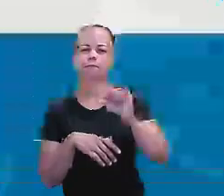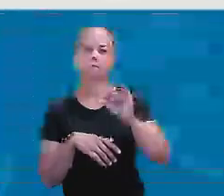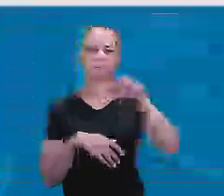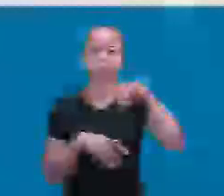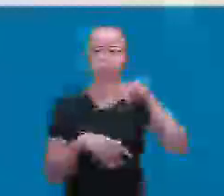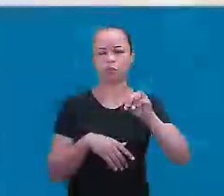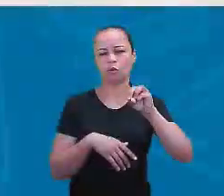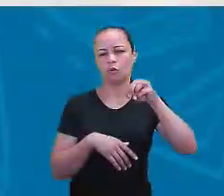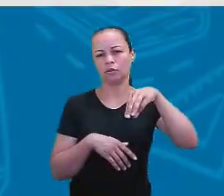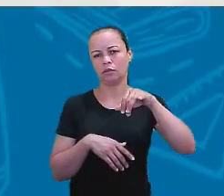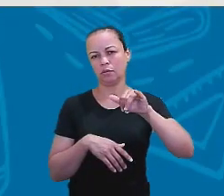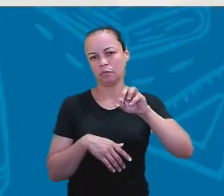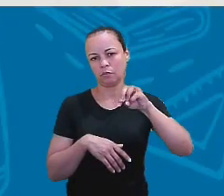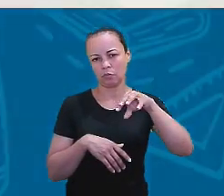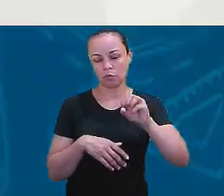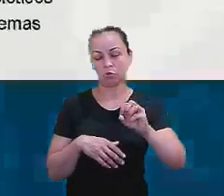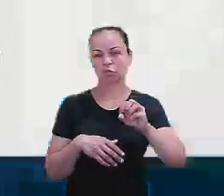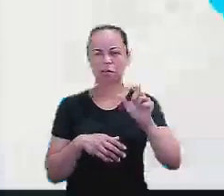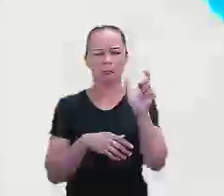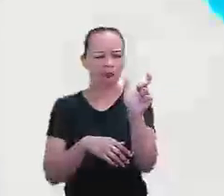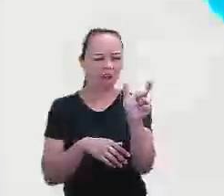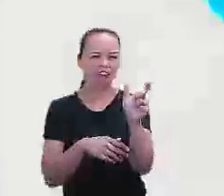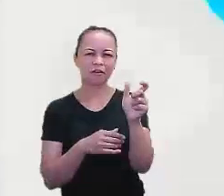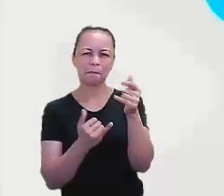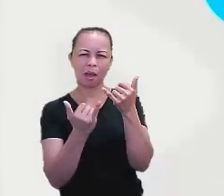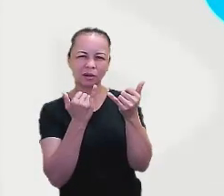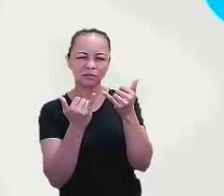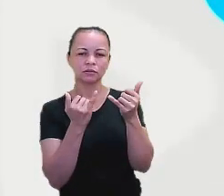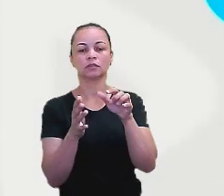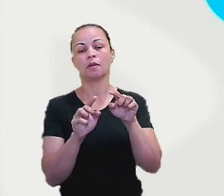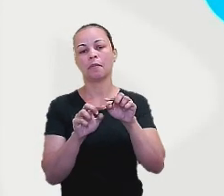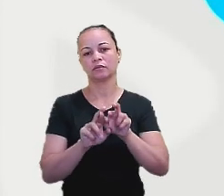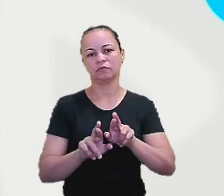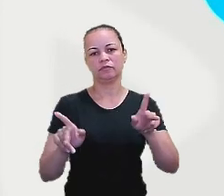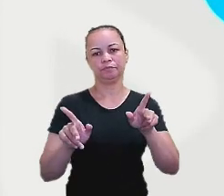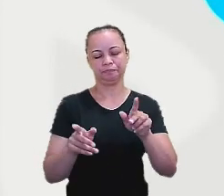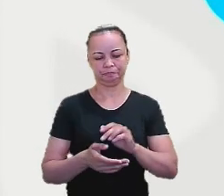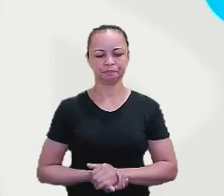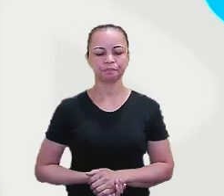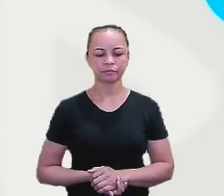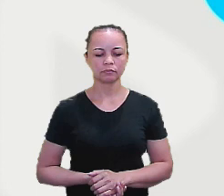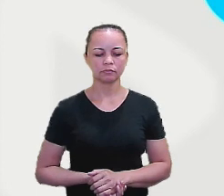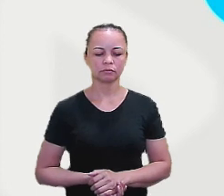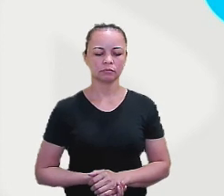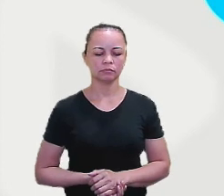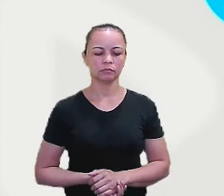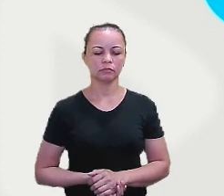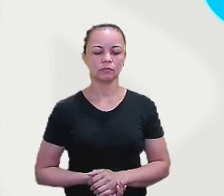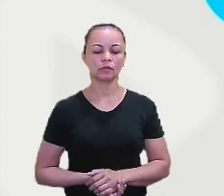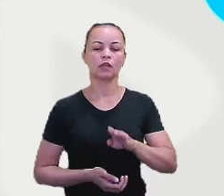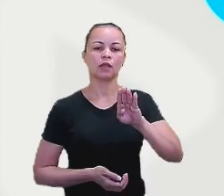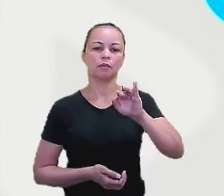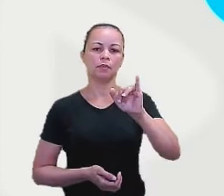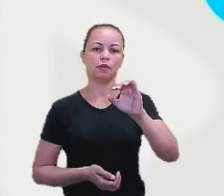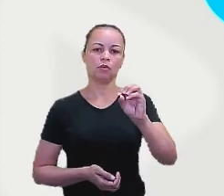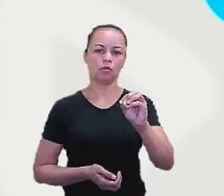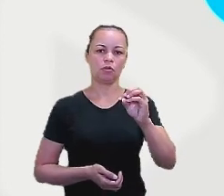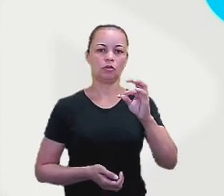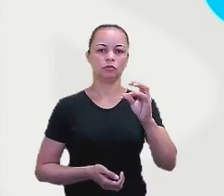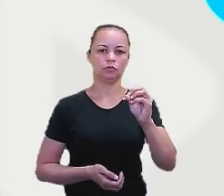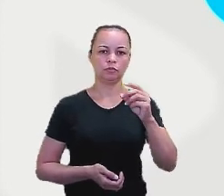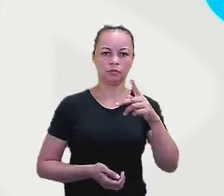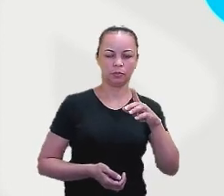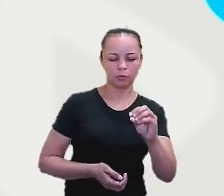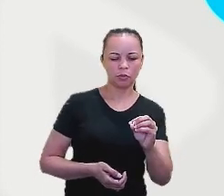parecidas, mas que faz toda a diferença, tá? Então, guarda essa transformação. O biótopo, que é um lugar